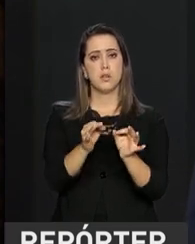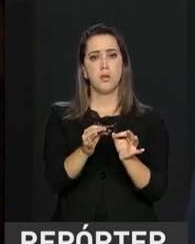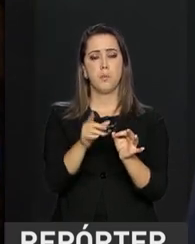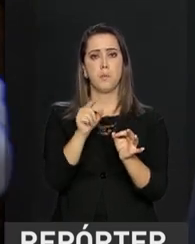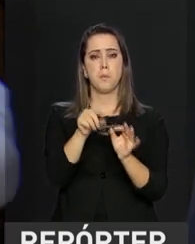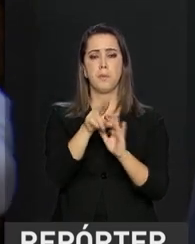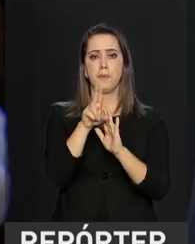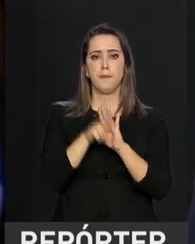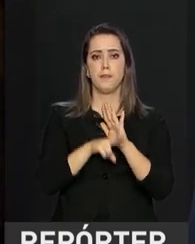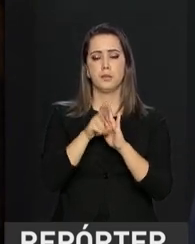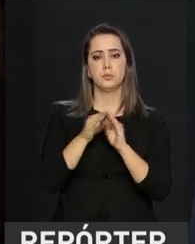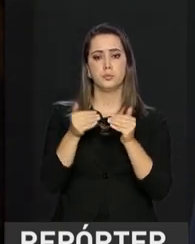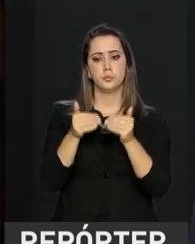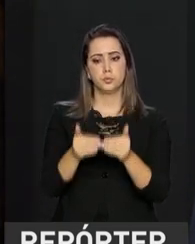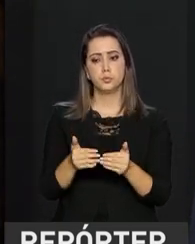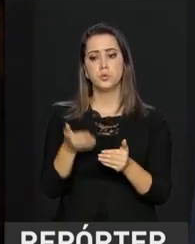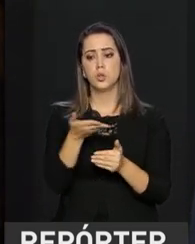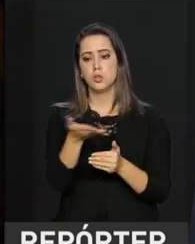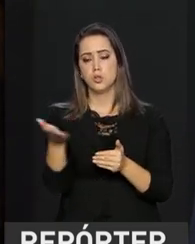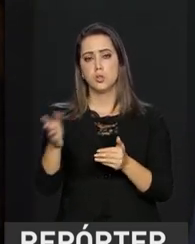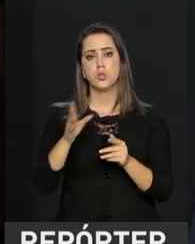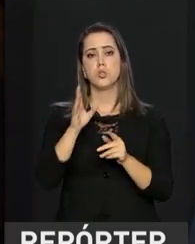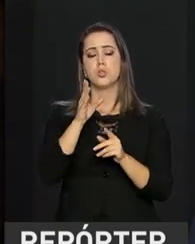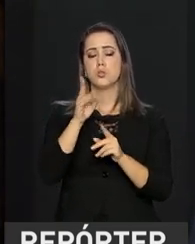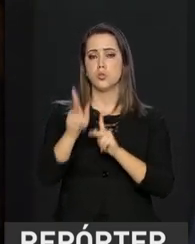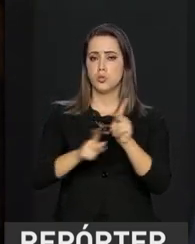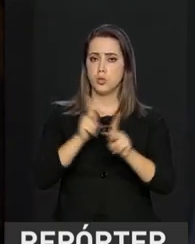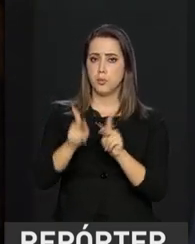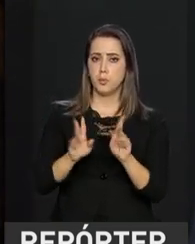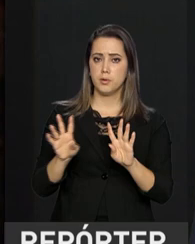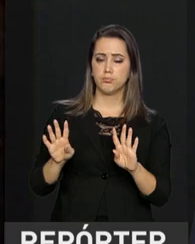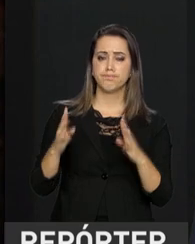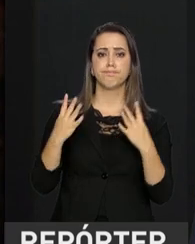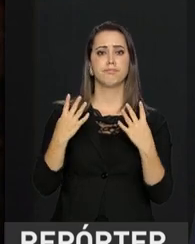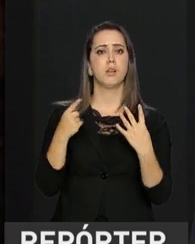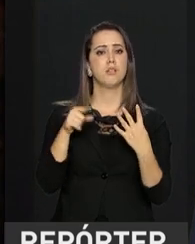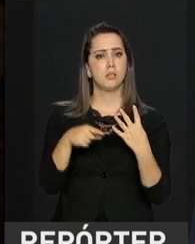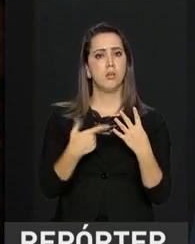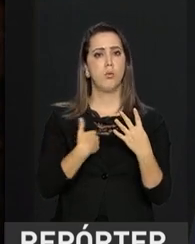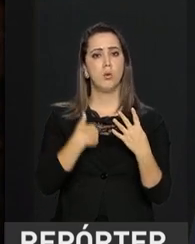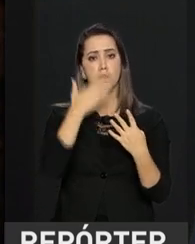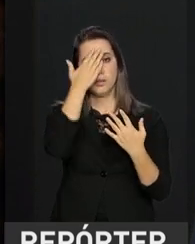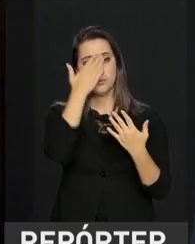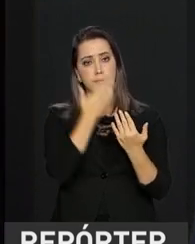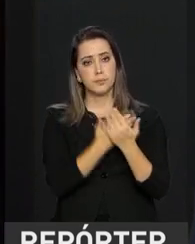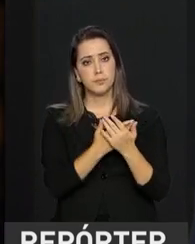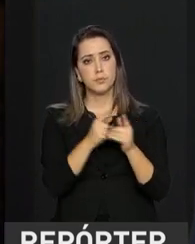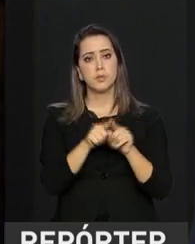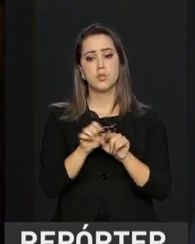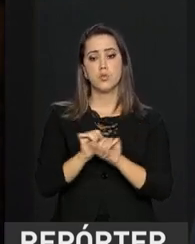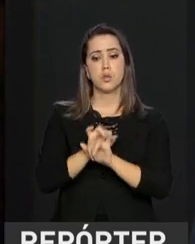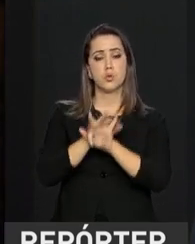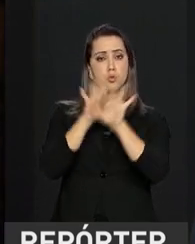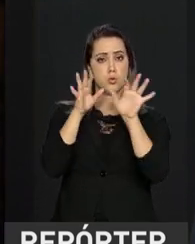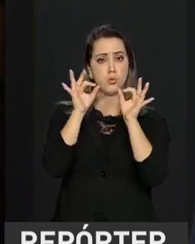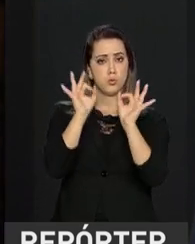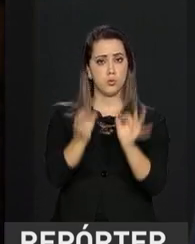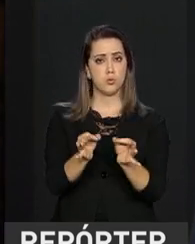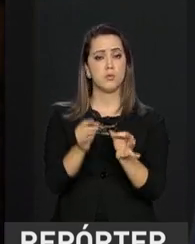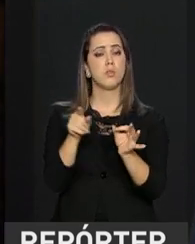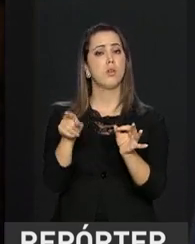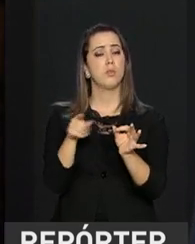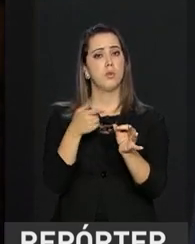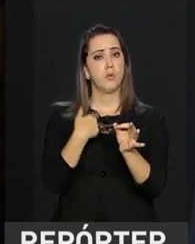perante a população instituições acessíveis e transparentes favorecem um